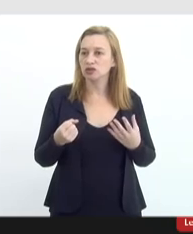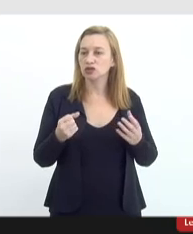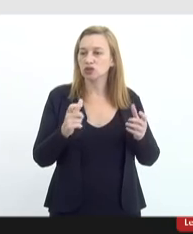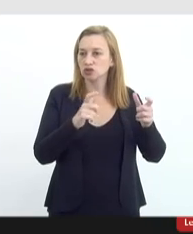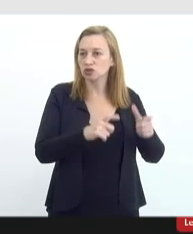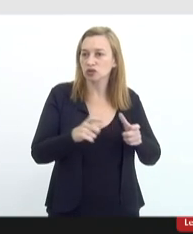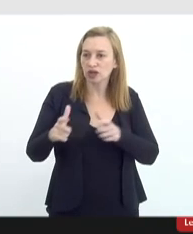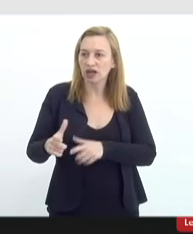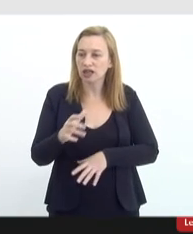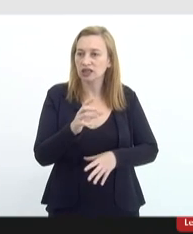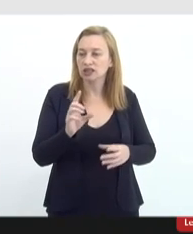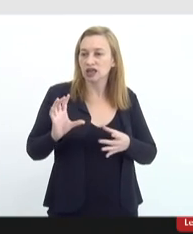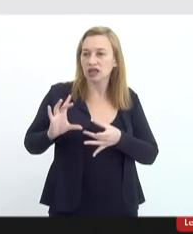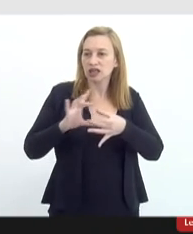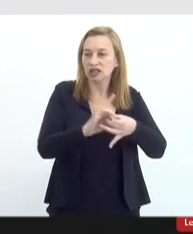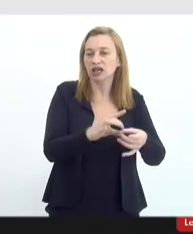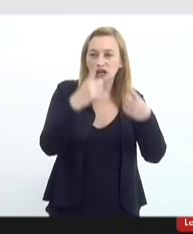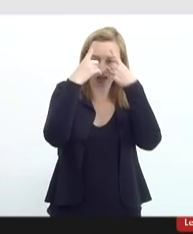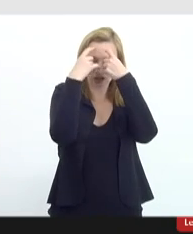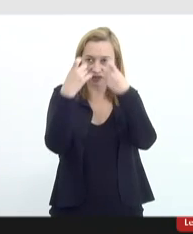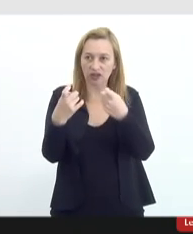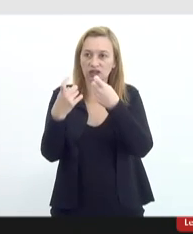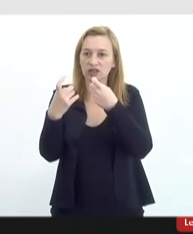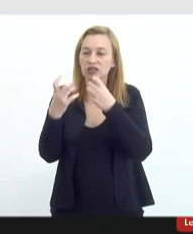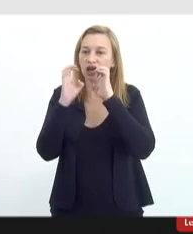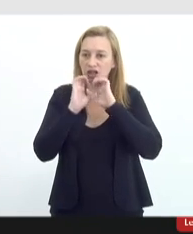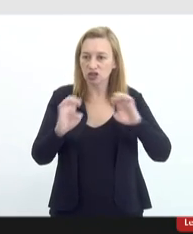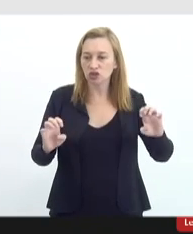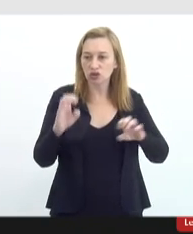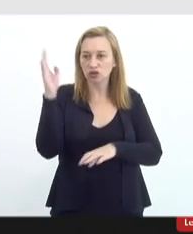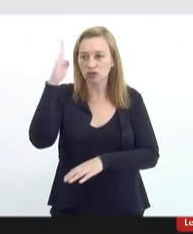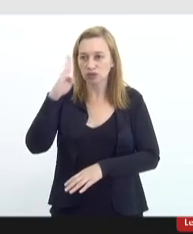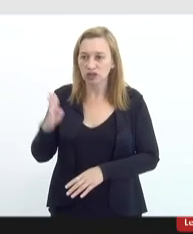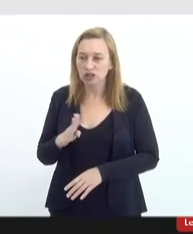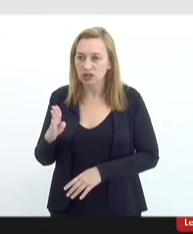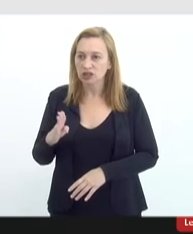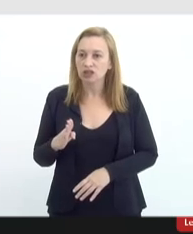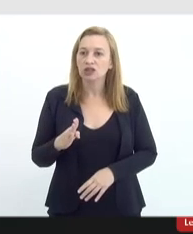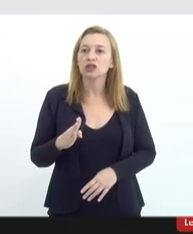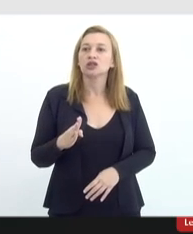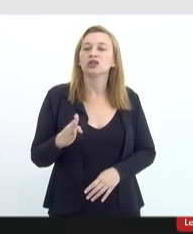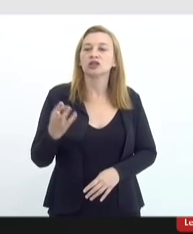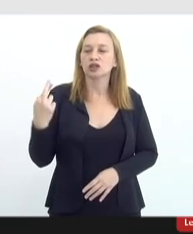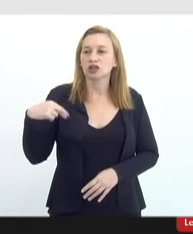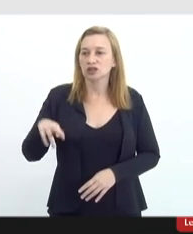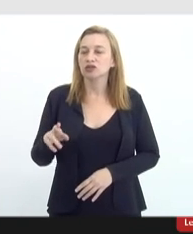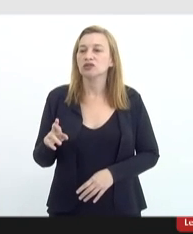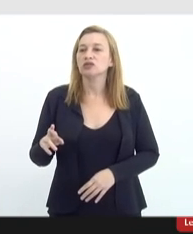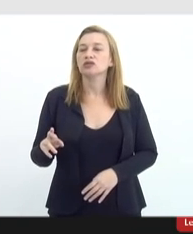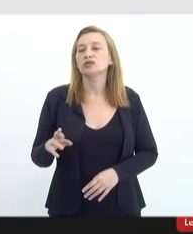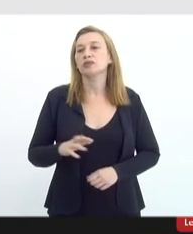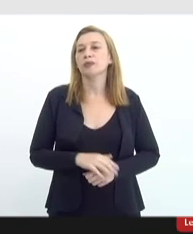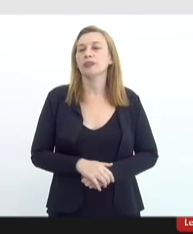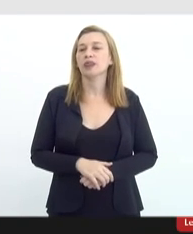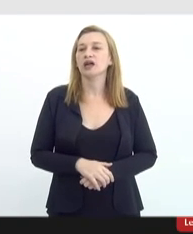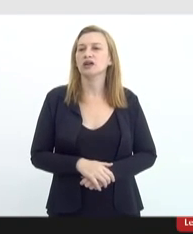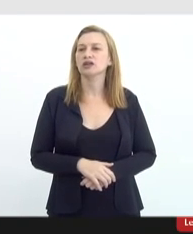específicos ligados a essa agenda da violência religiosa no Brasil e no Rio de Janeiro em especial, temos assim